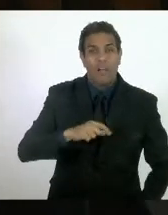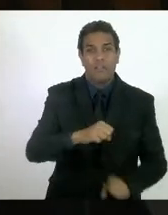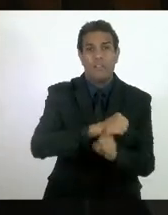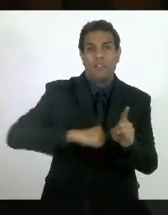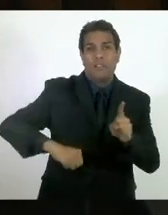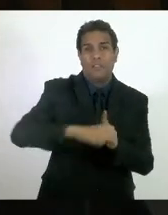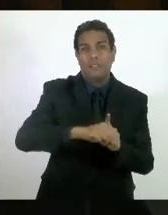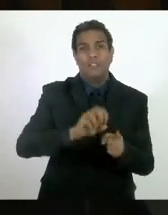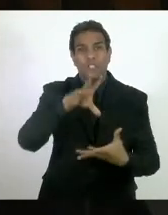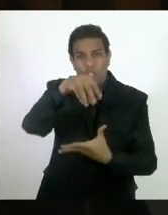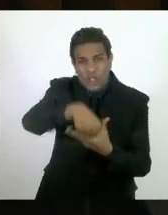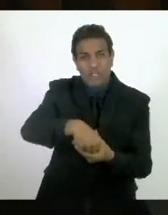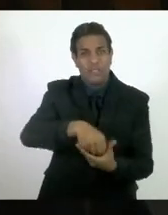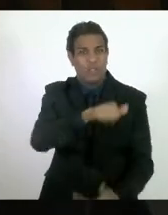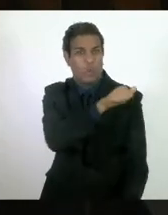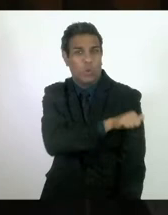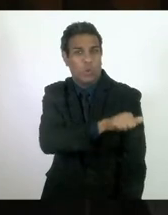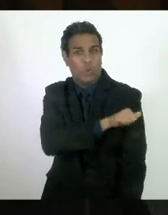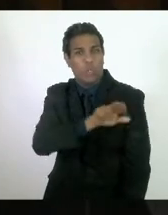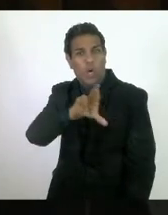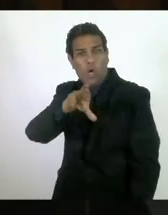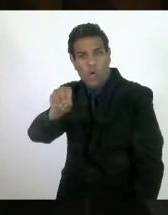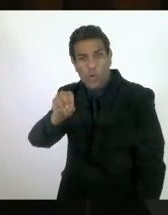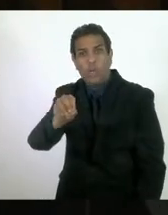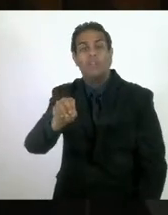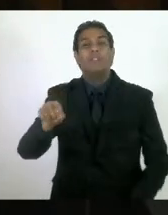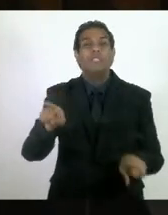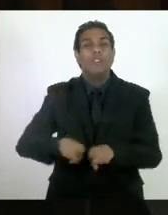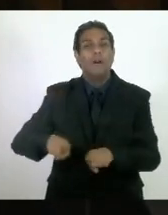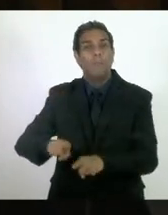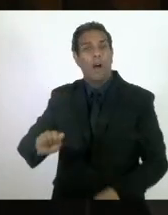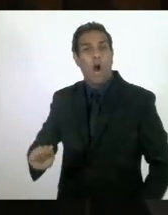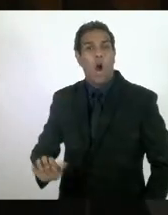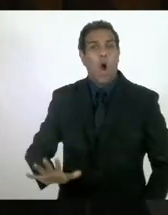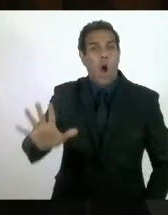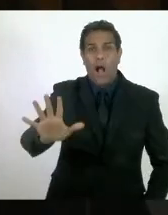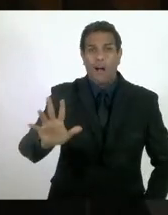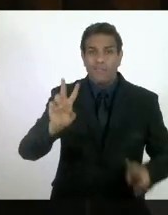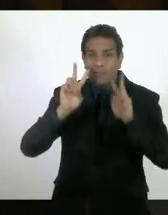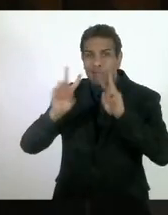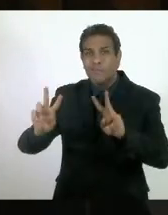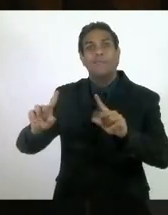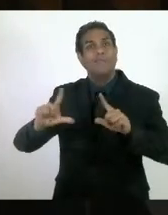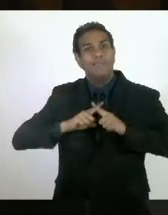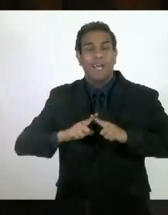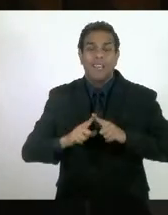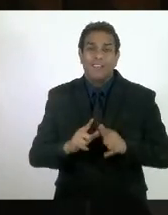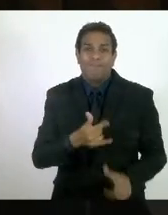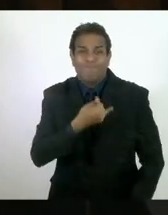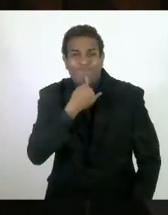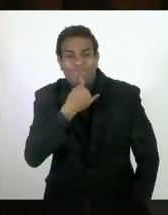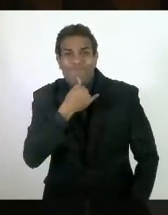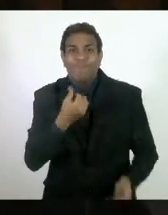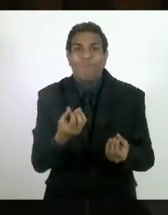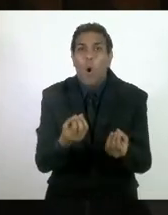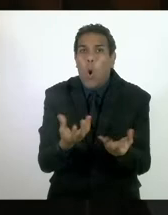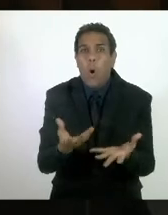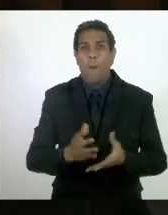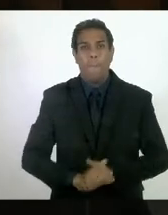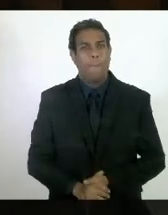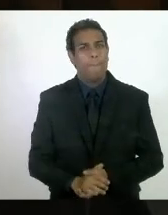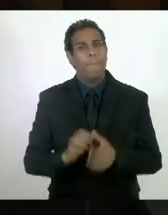dentro do Estado do Rio de Janeiro nas comunidades mais simples de uma maneira impressionante